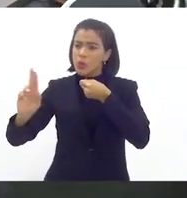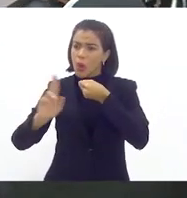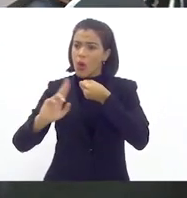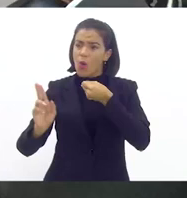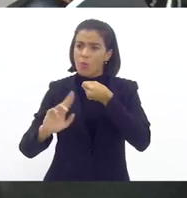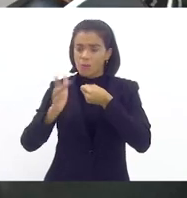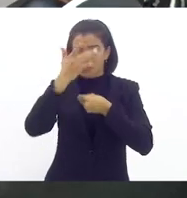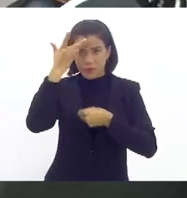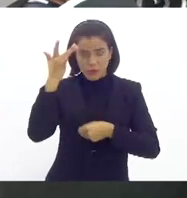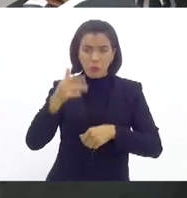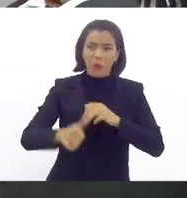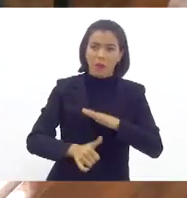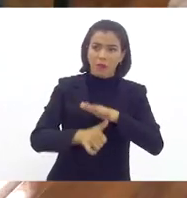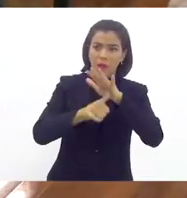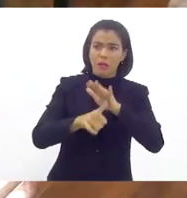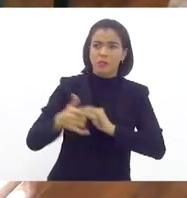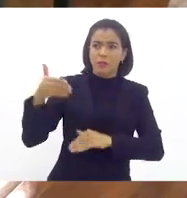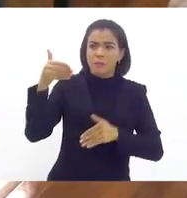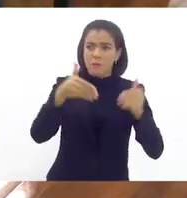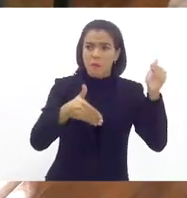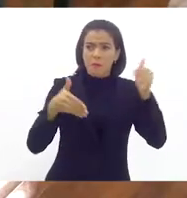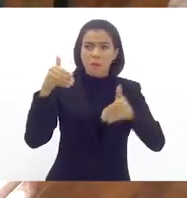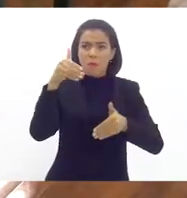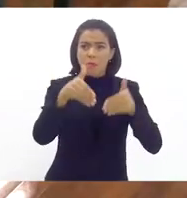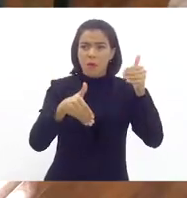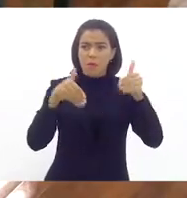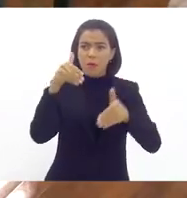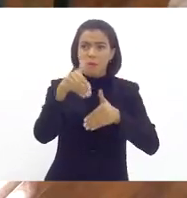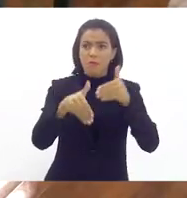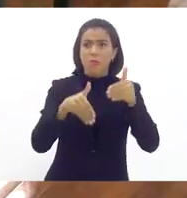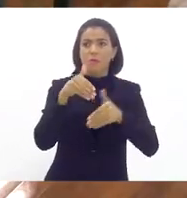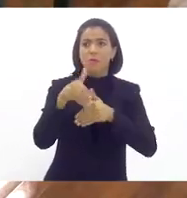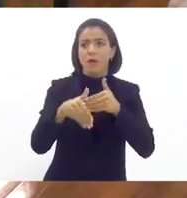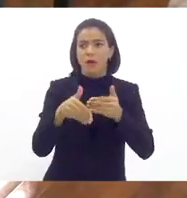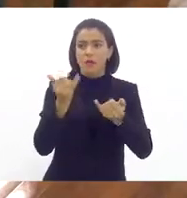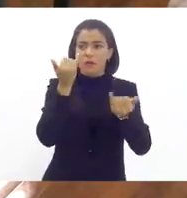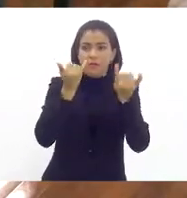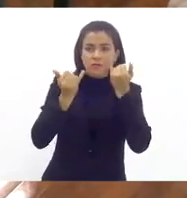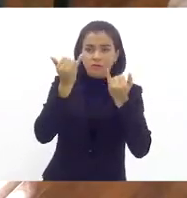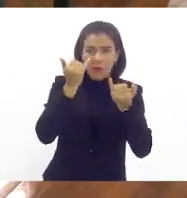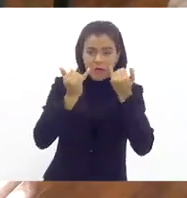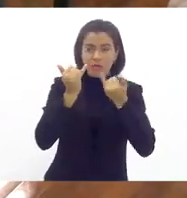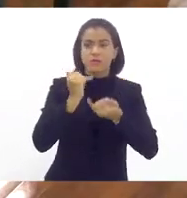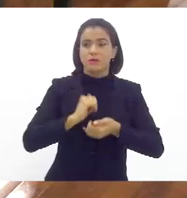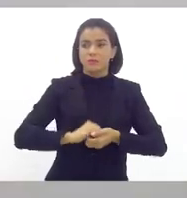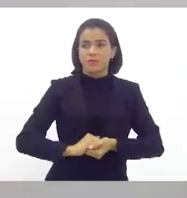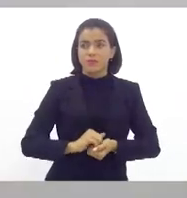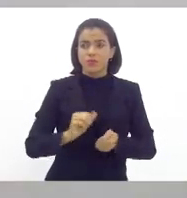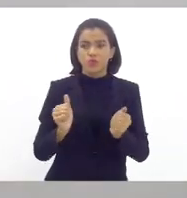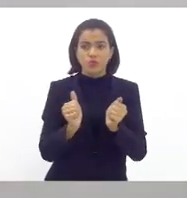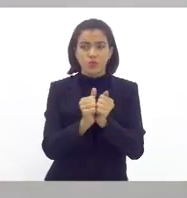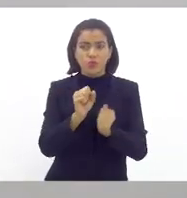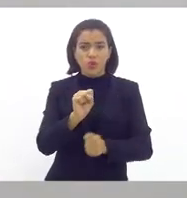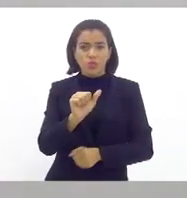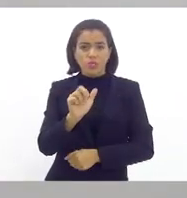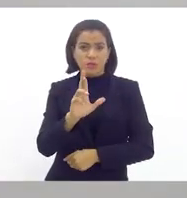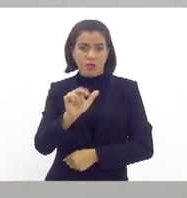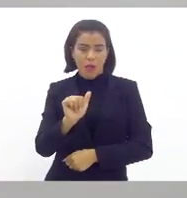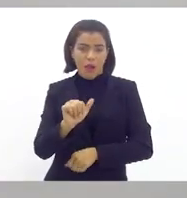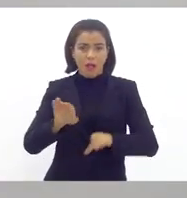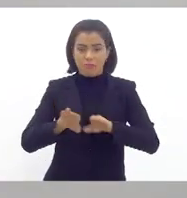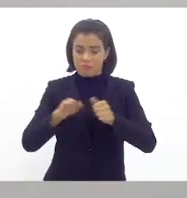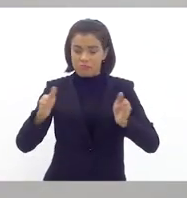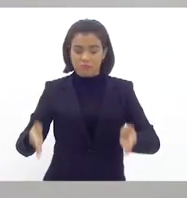Então, é importante deixar também suas informações ali na entrada, com a Sara. Cadê? A Sara está lá na frente,